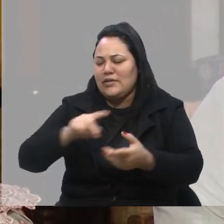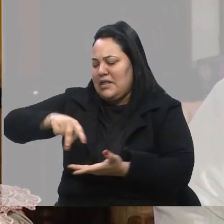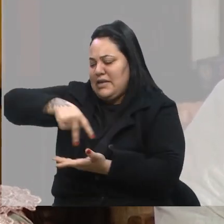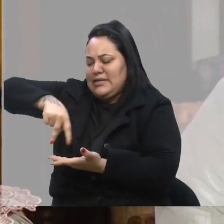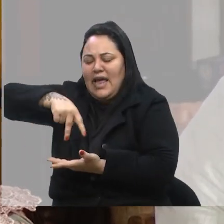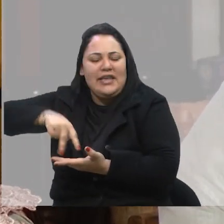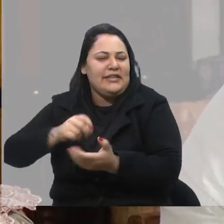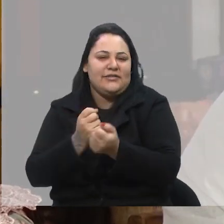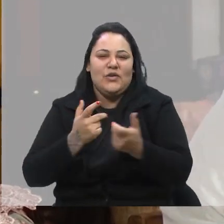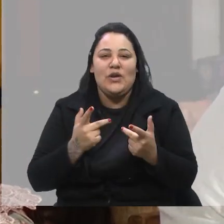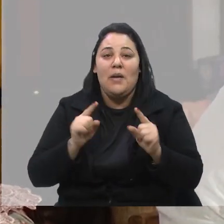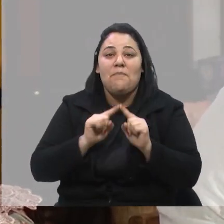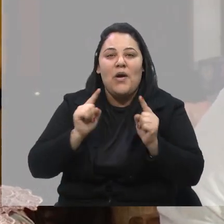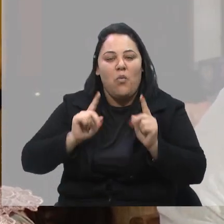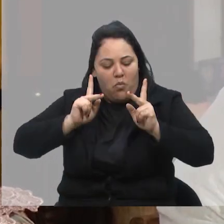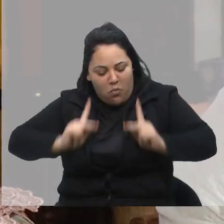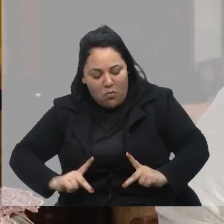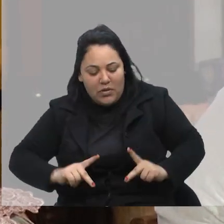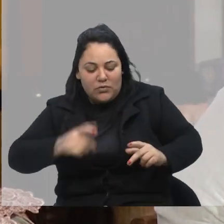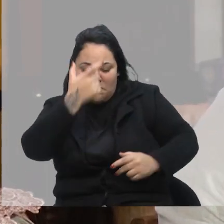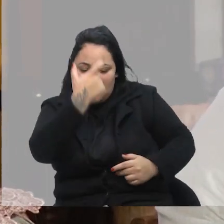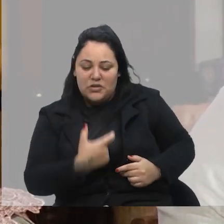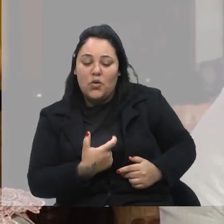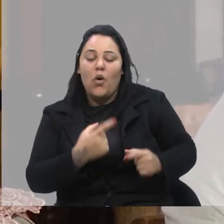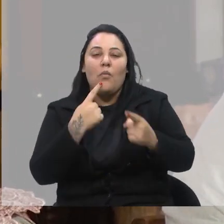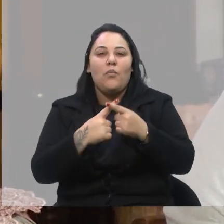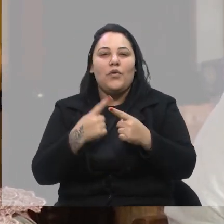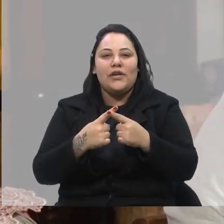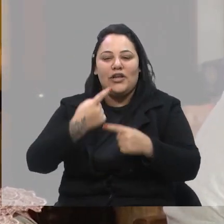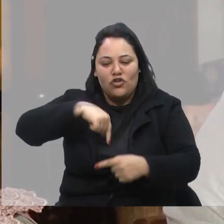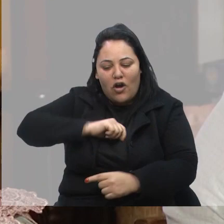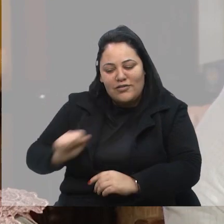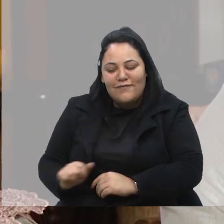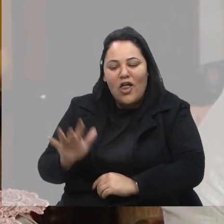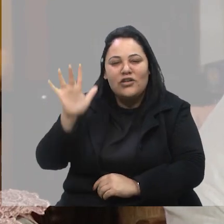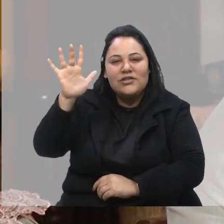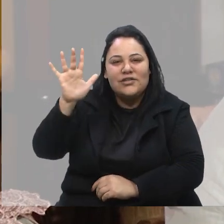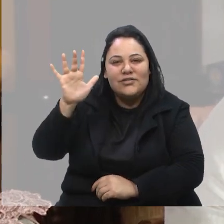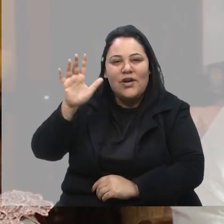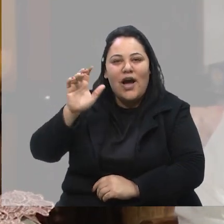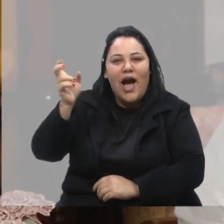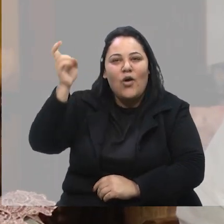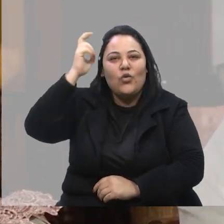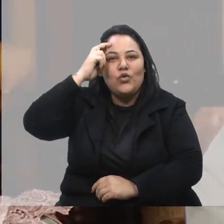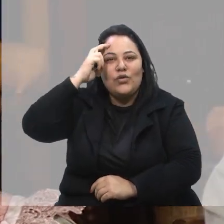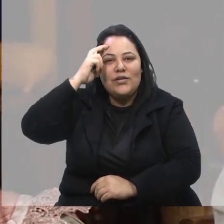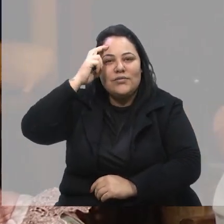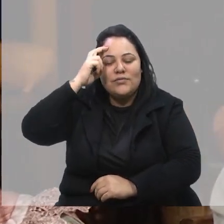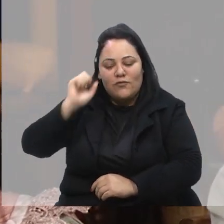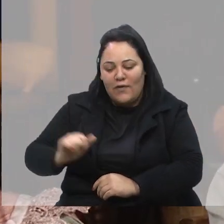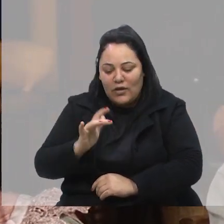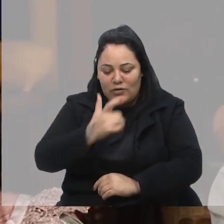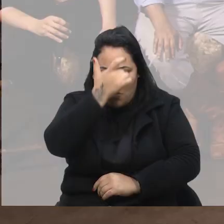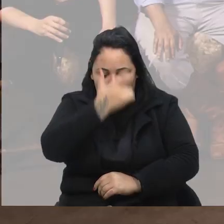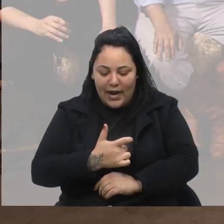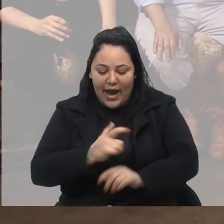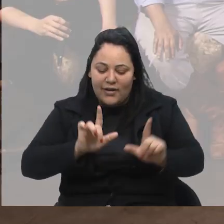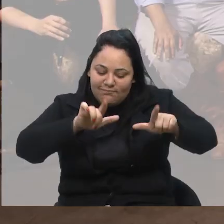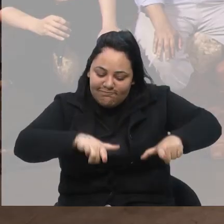dançarinos, bailarinos, mas como ser humano, porque você valorizando a sua cultura, você valoriza quem você é e de onde você